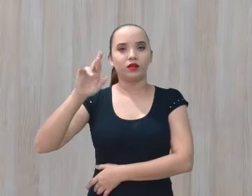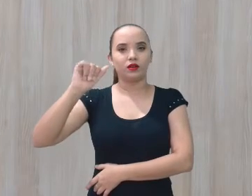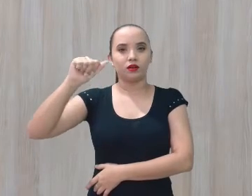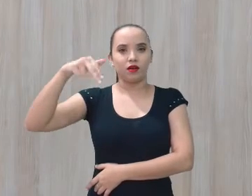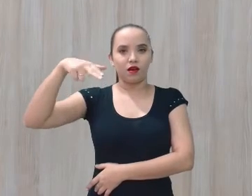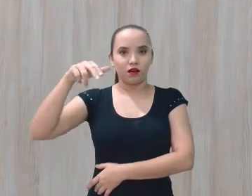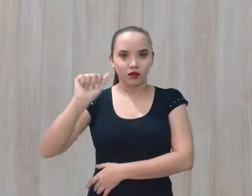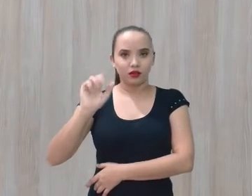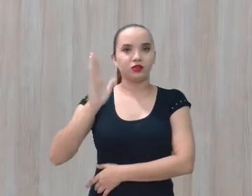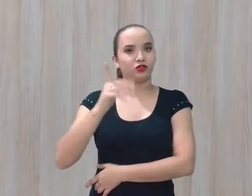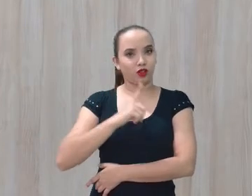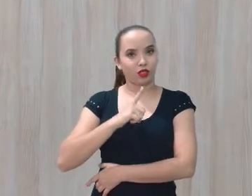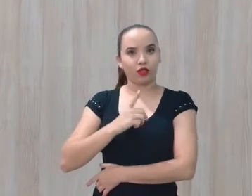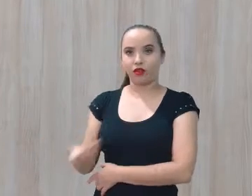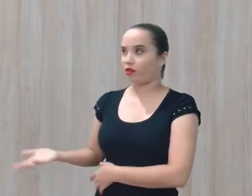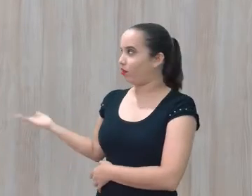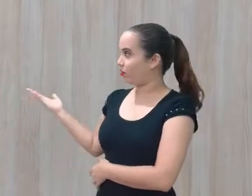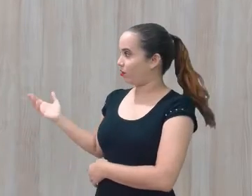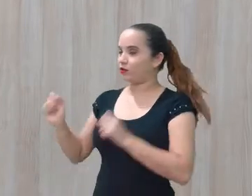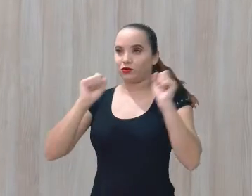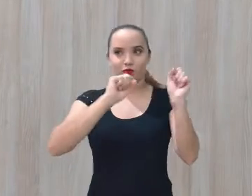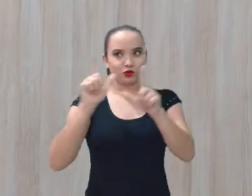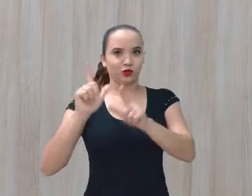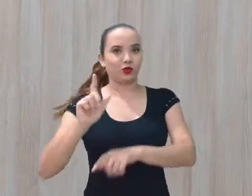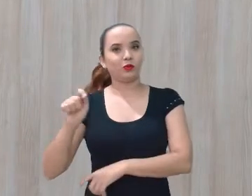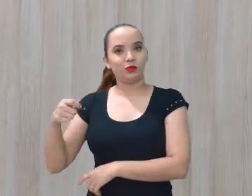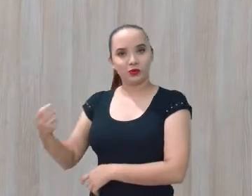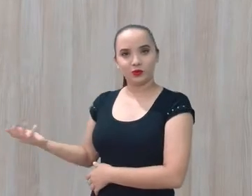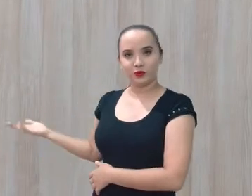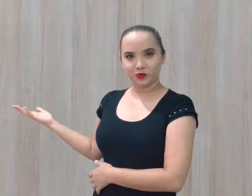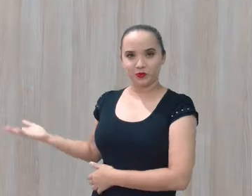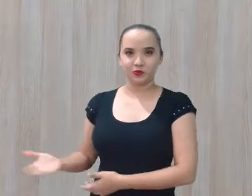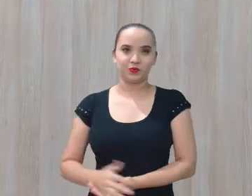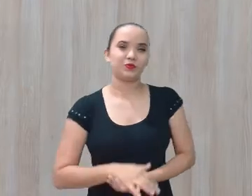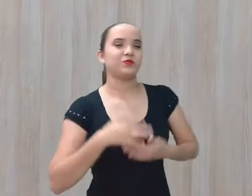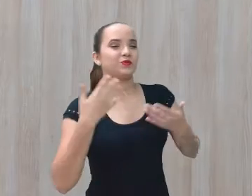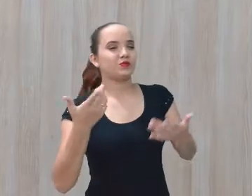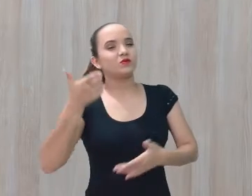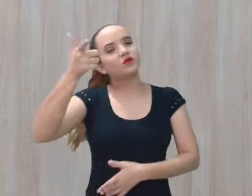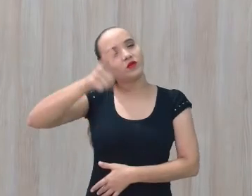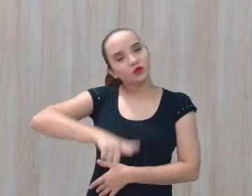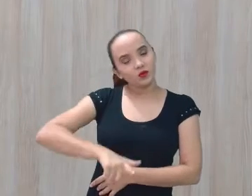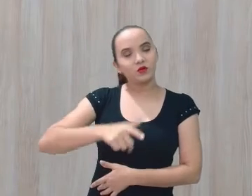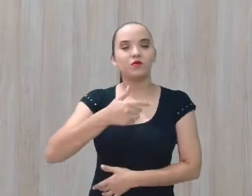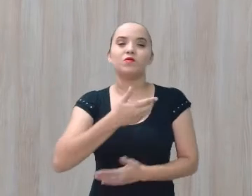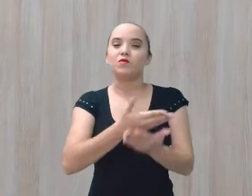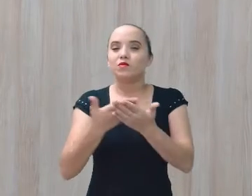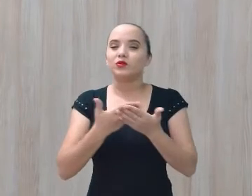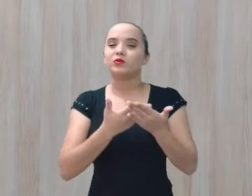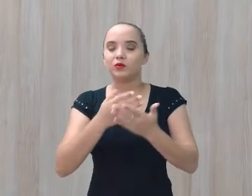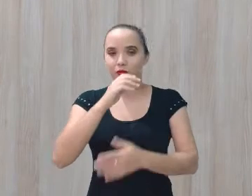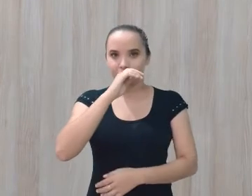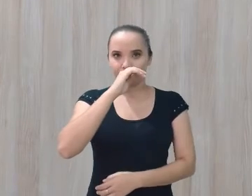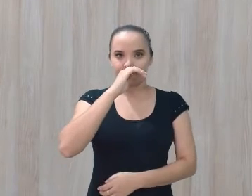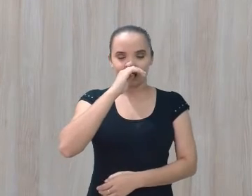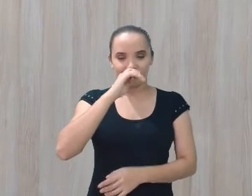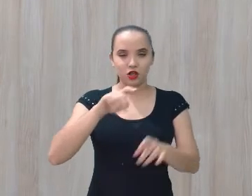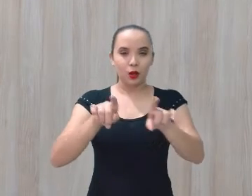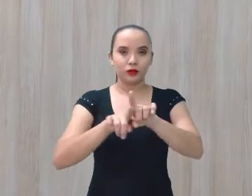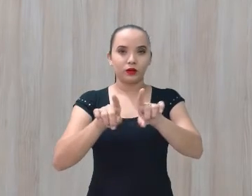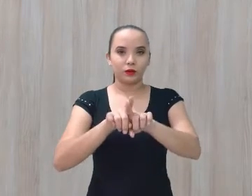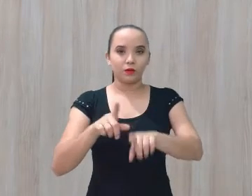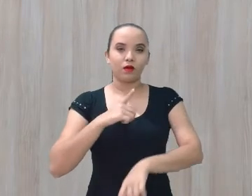já está aqui nos slides, e este é o meu sinal. Então vamos para mais uma aula, não é? E eu tenho